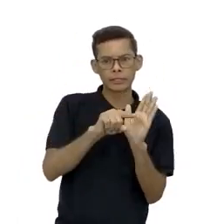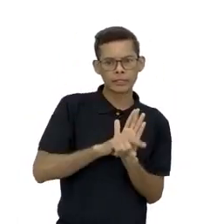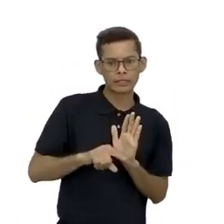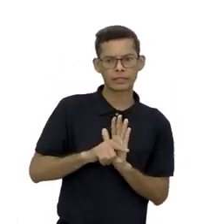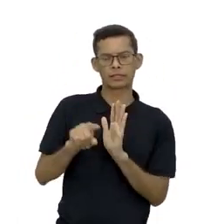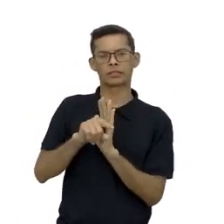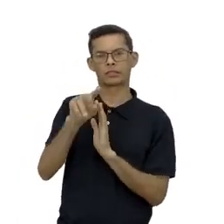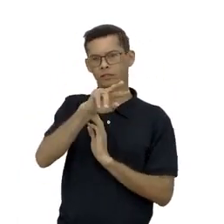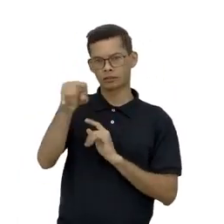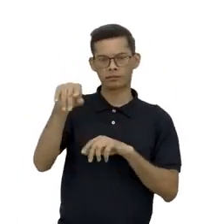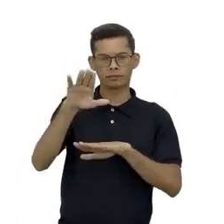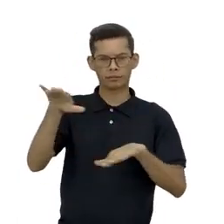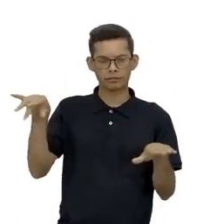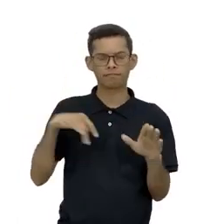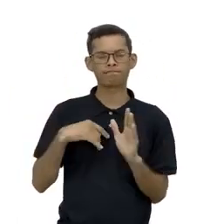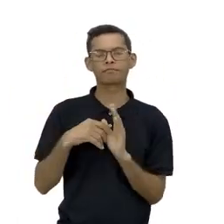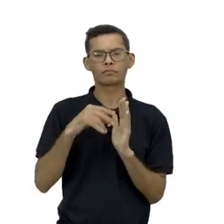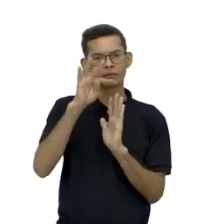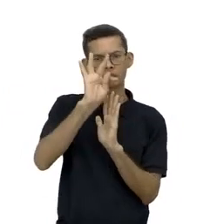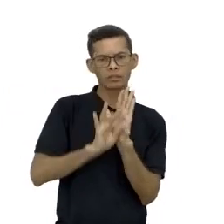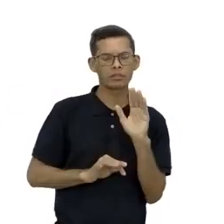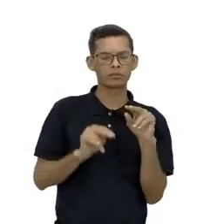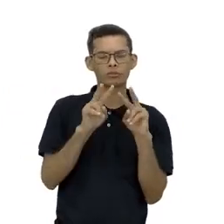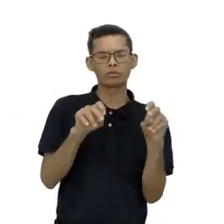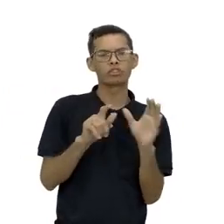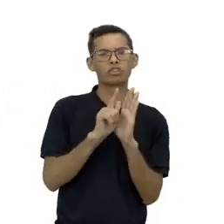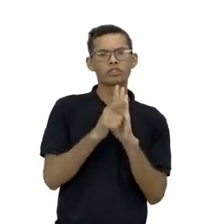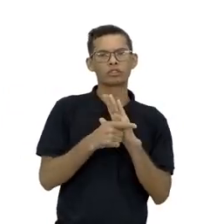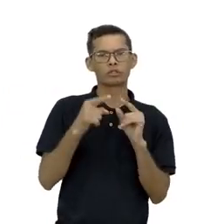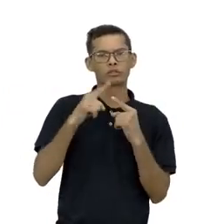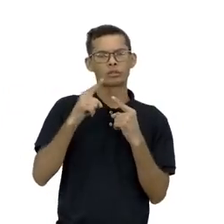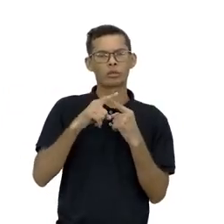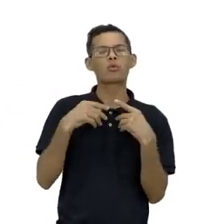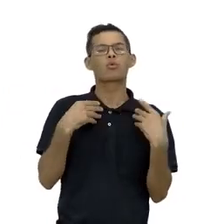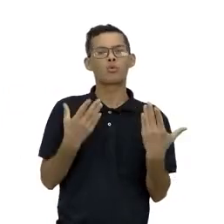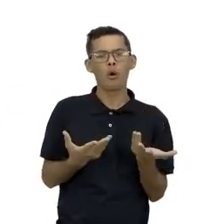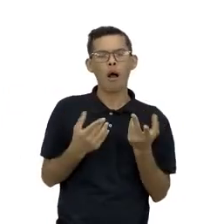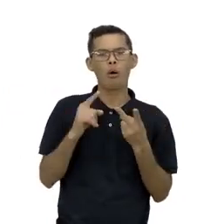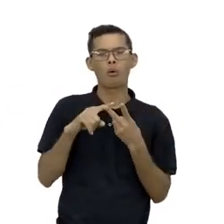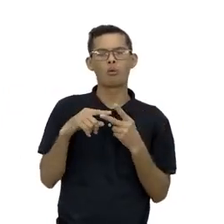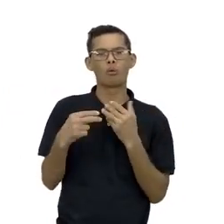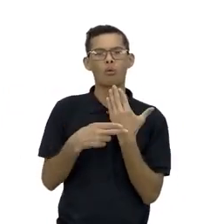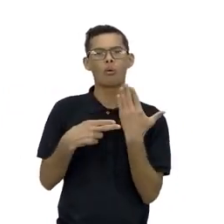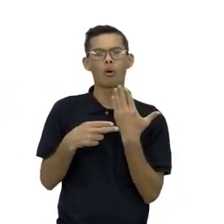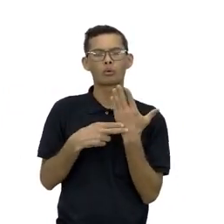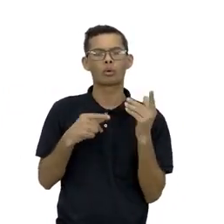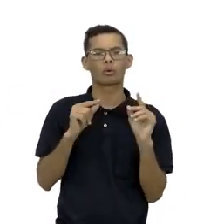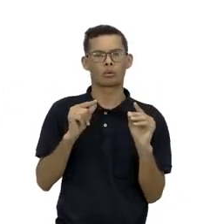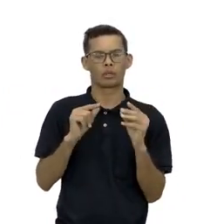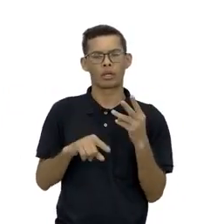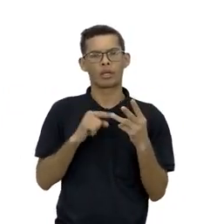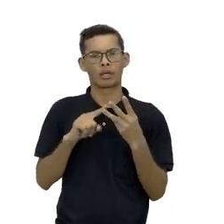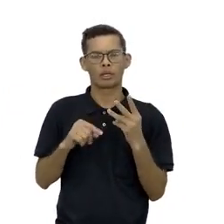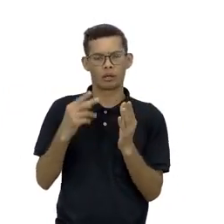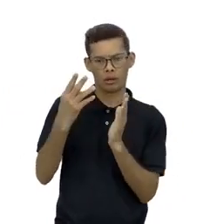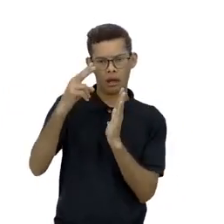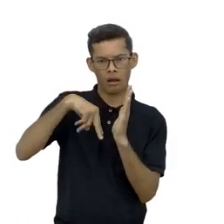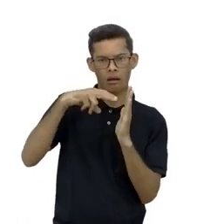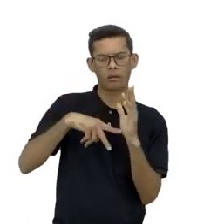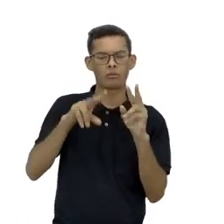o gênero que vai ser lido, o autor, o contexto de produção daquela obra, né? A ideia é que